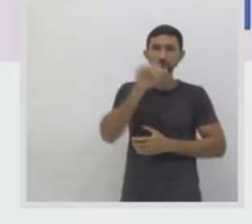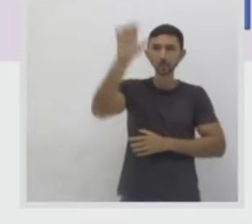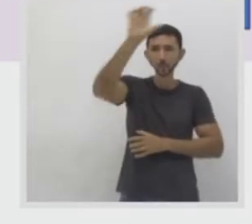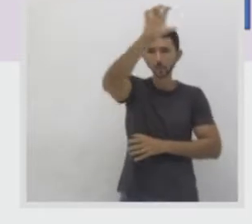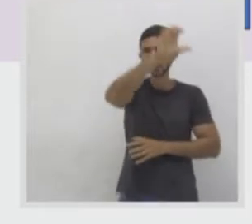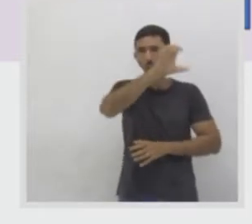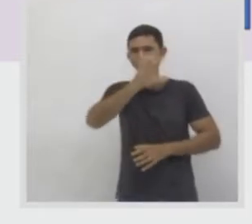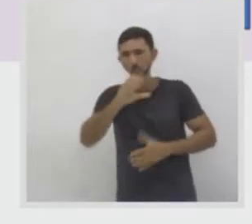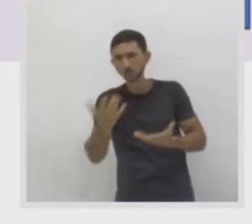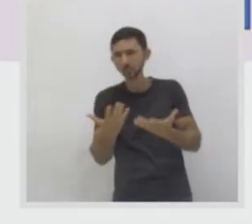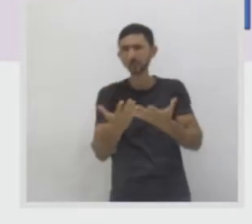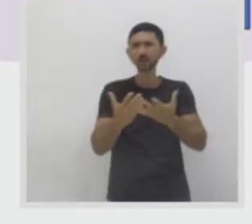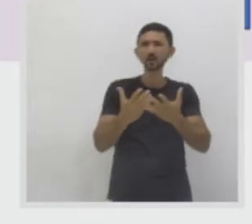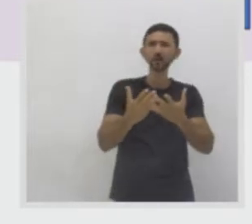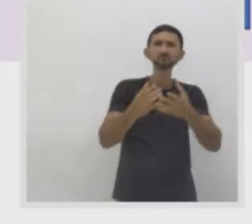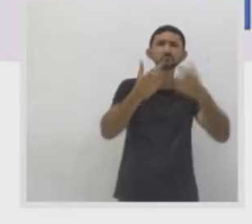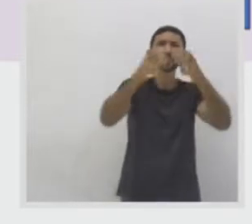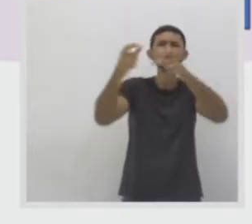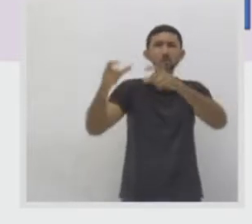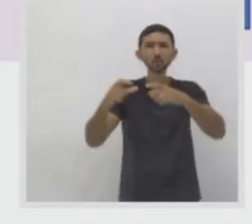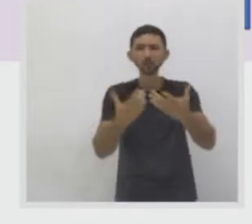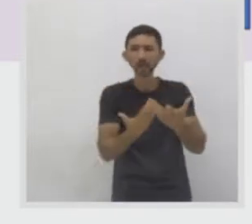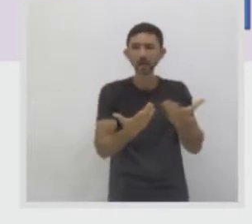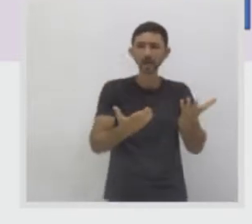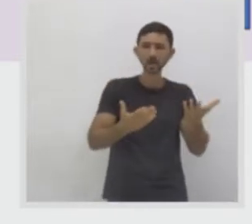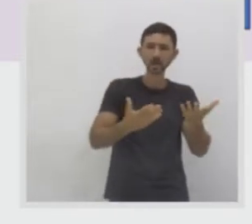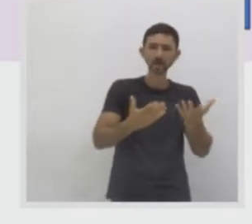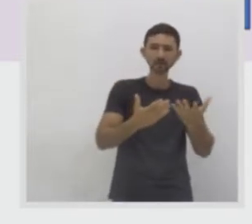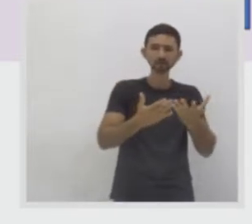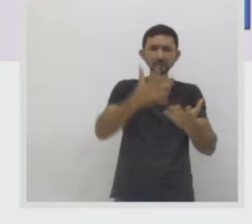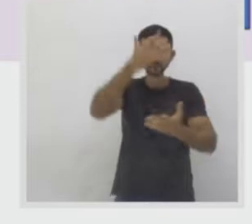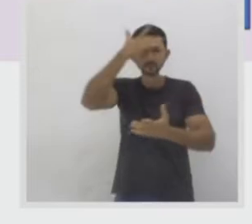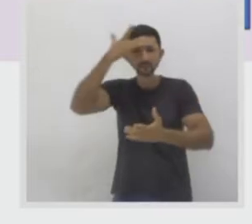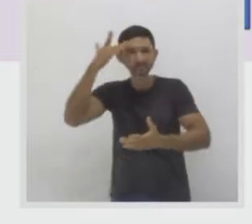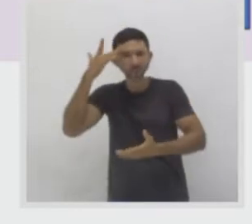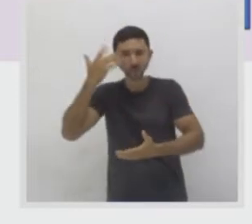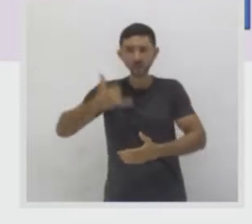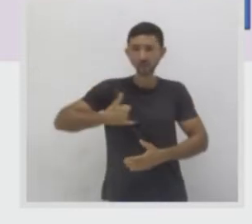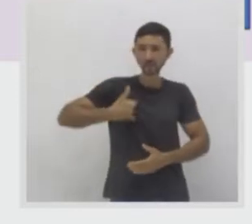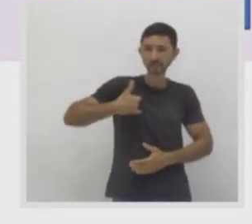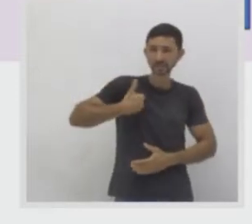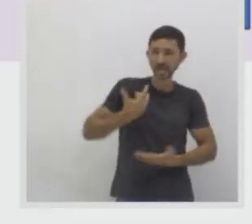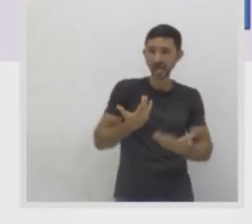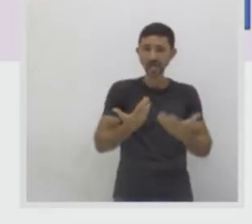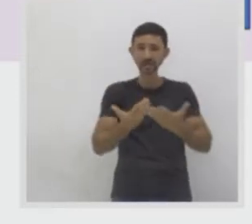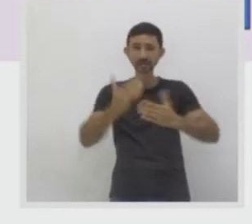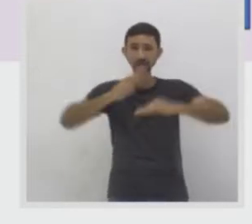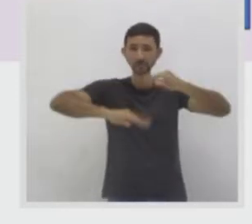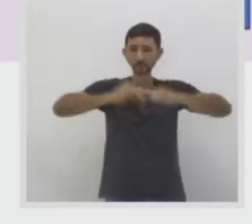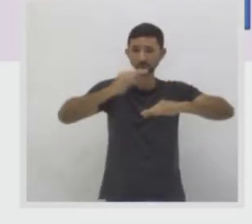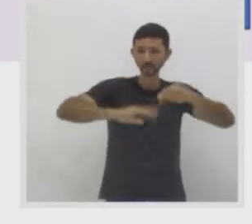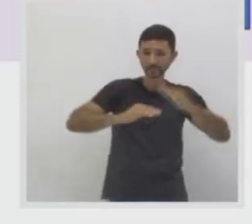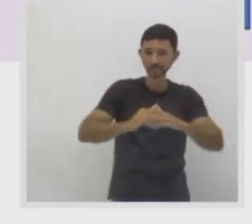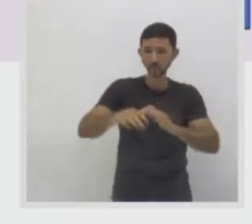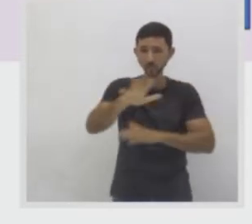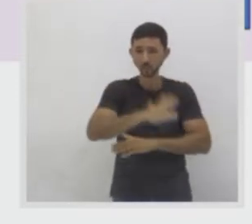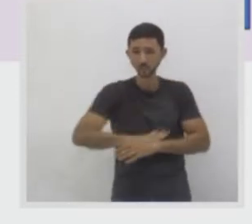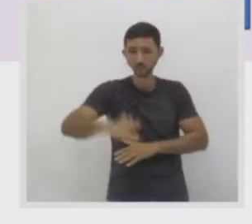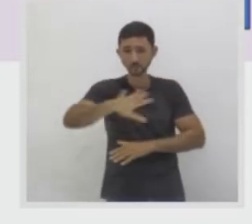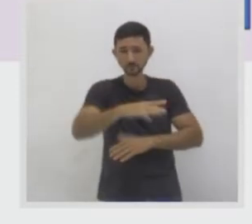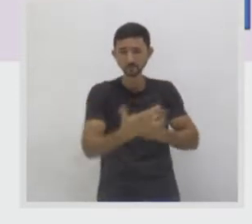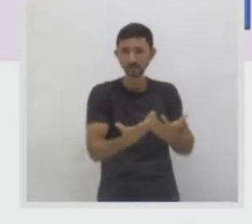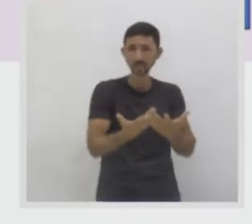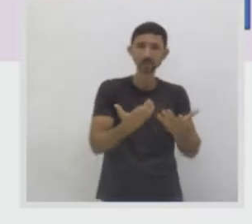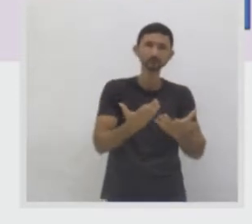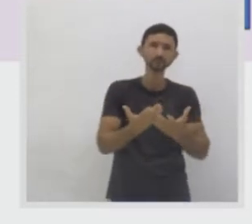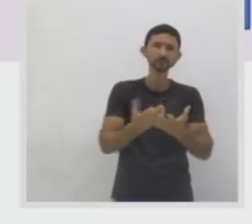a idade, a questão histórica, o gênero, a profissão, ao meio em que ela circula, se é um meio digital